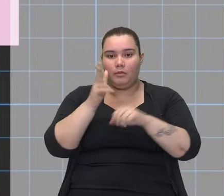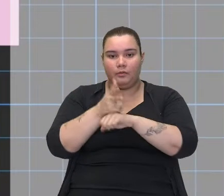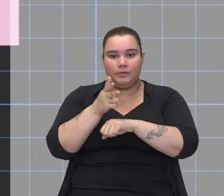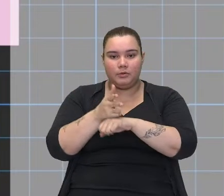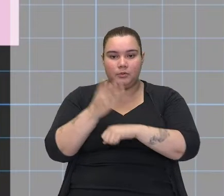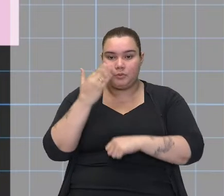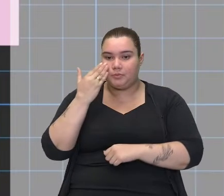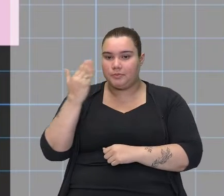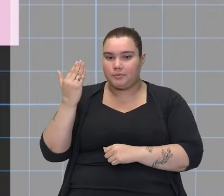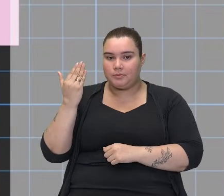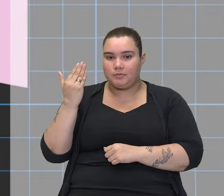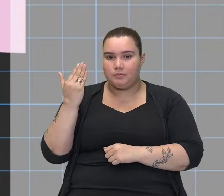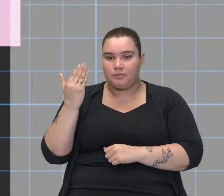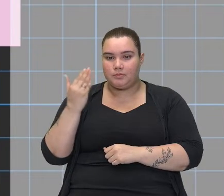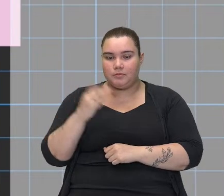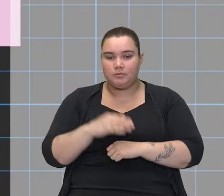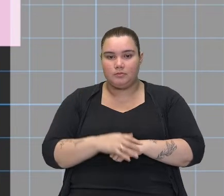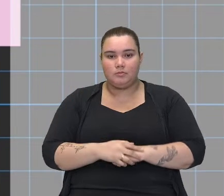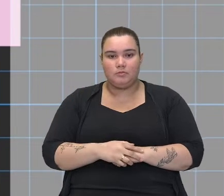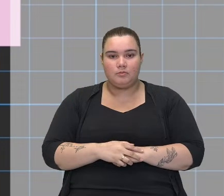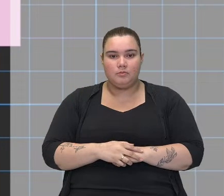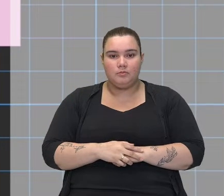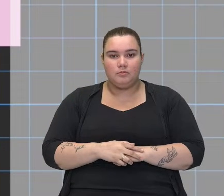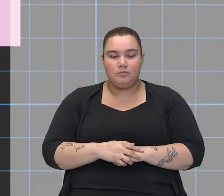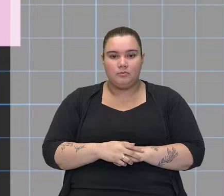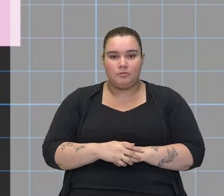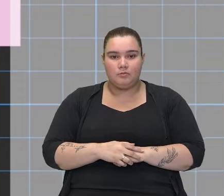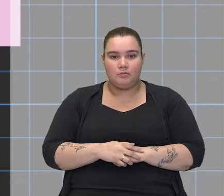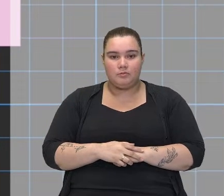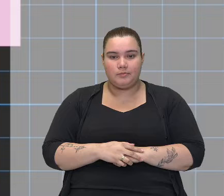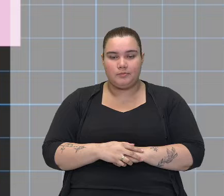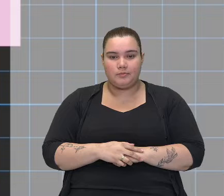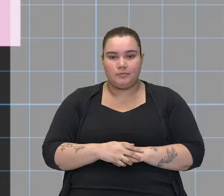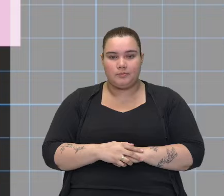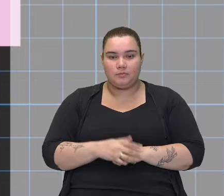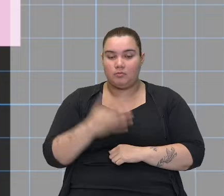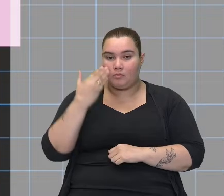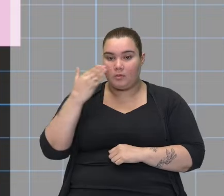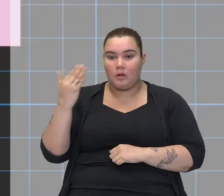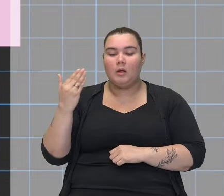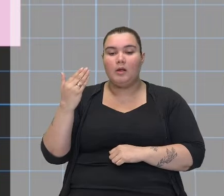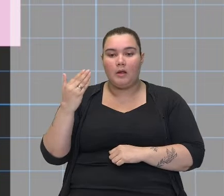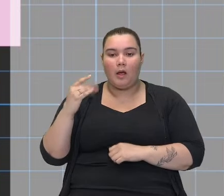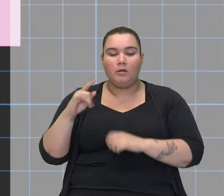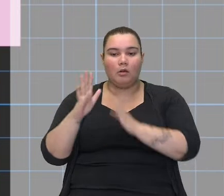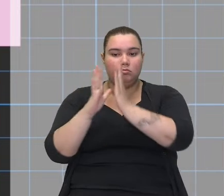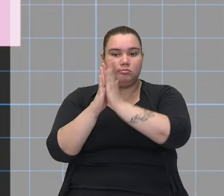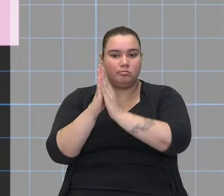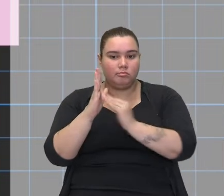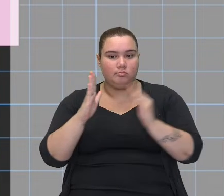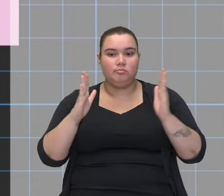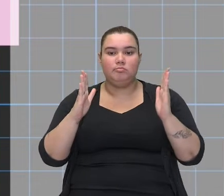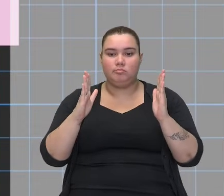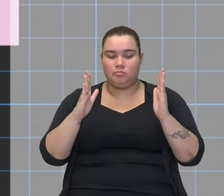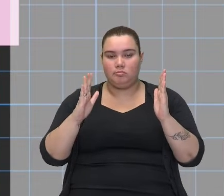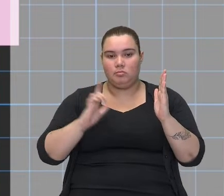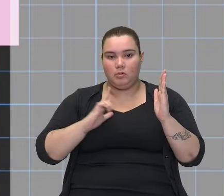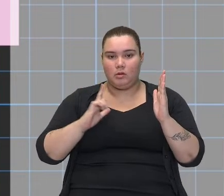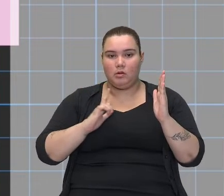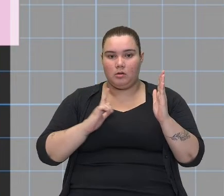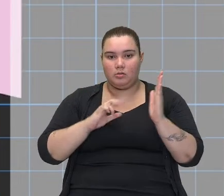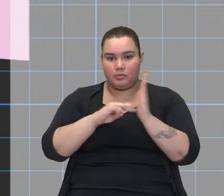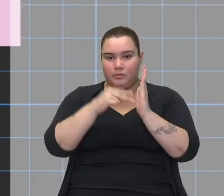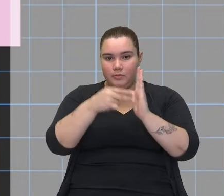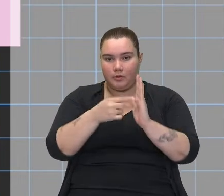Verifique. Tá? Então temos aí, ó, a reflexão. Vejam que agora nós temos o eixo de simetria,